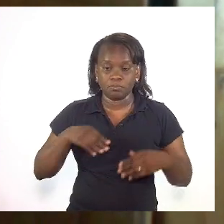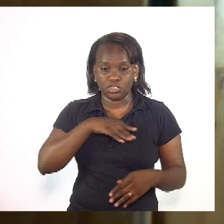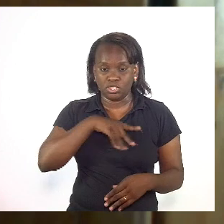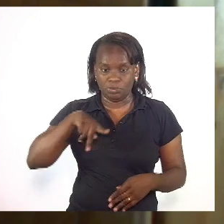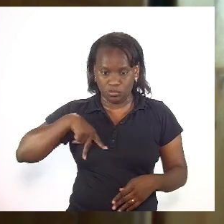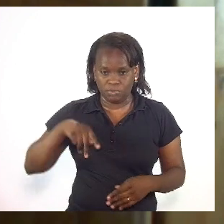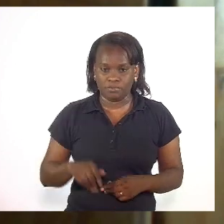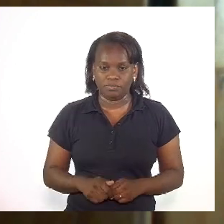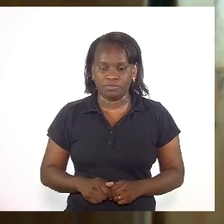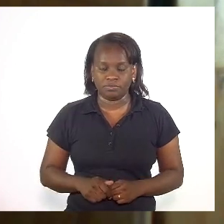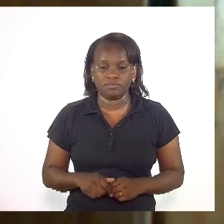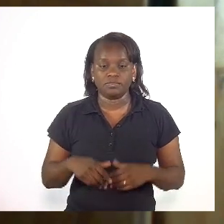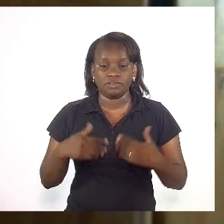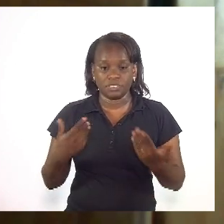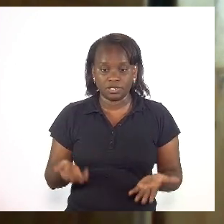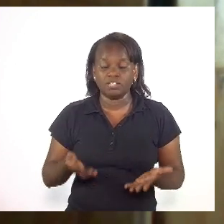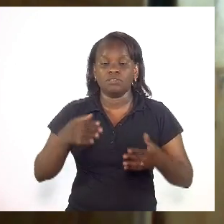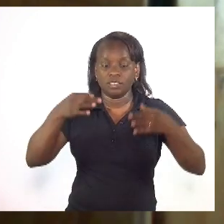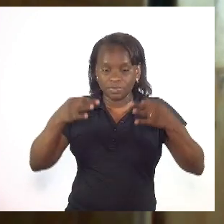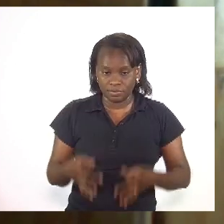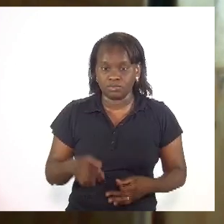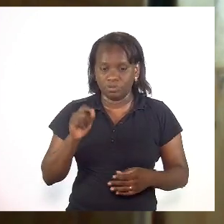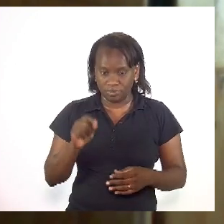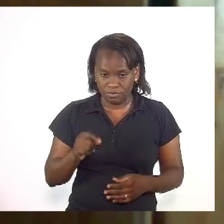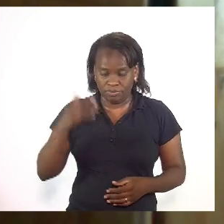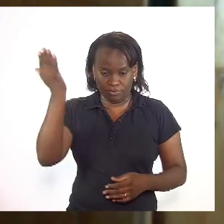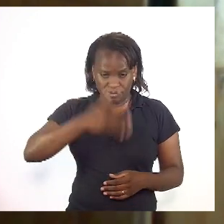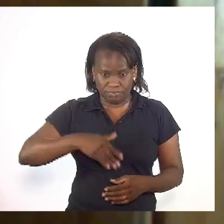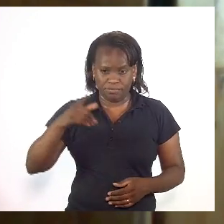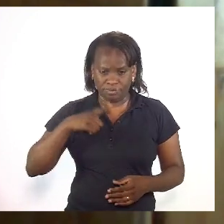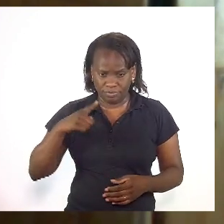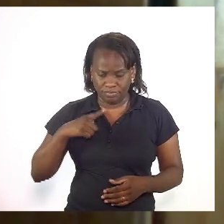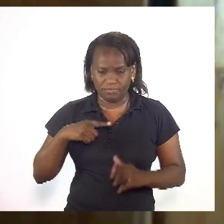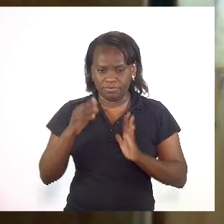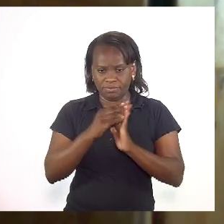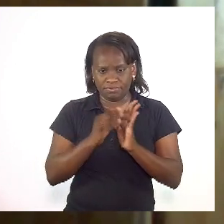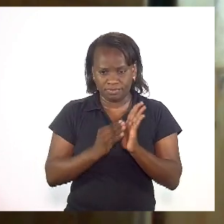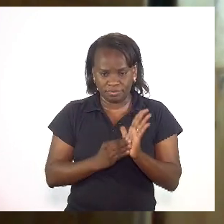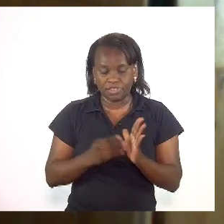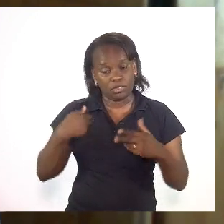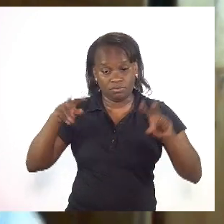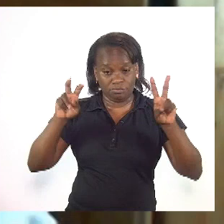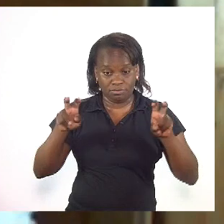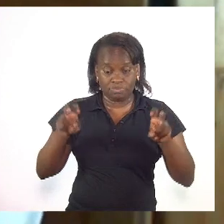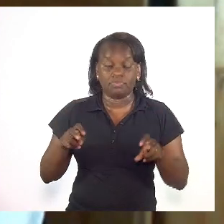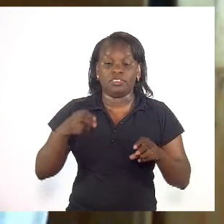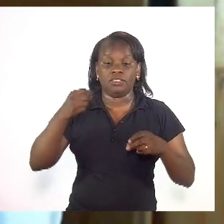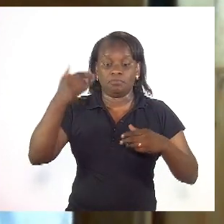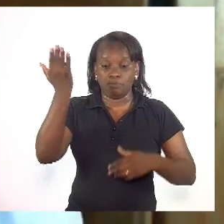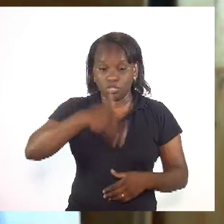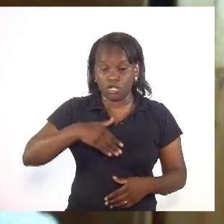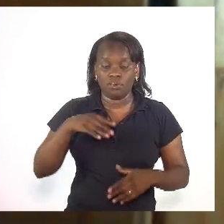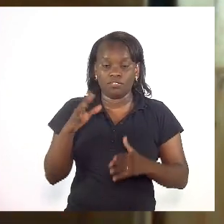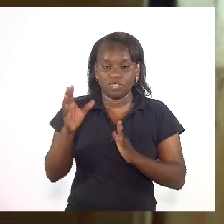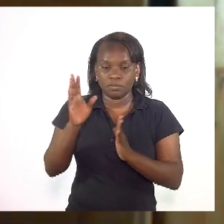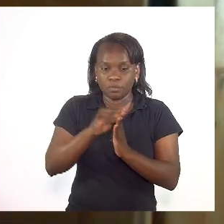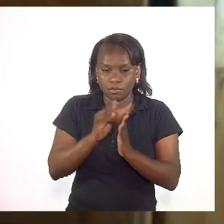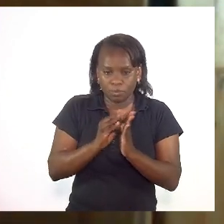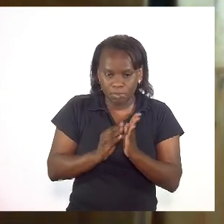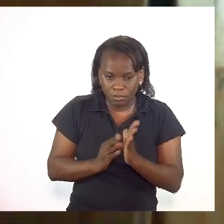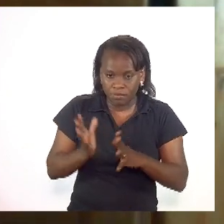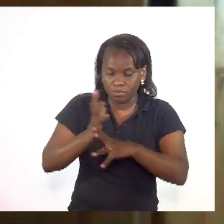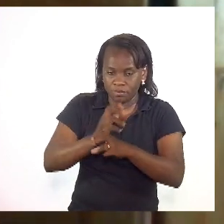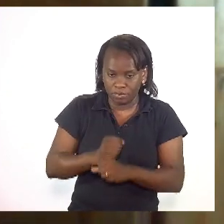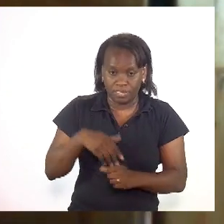Público. Por fim, afirmam que as provas coletadas, entre aspas, por fim, afirmam que as provas coletadas até esse